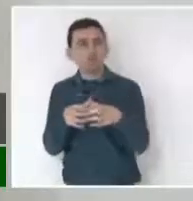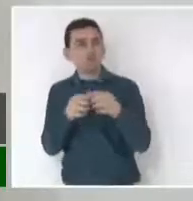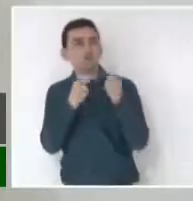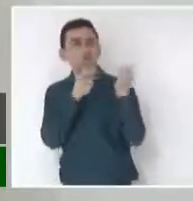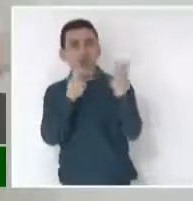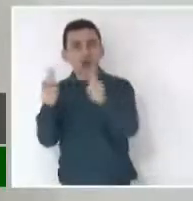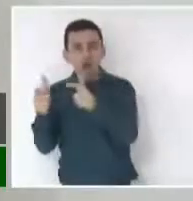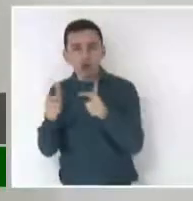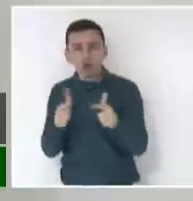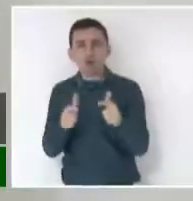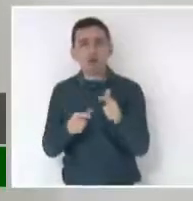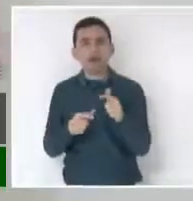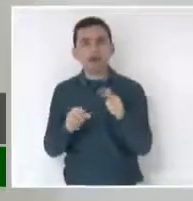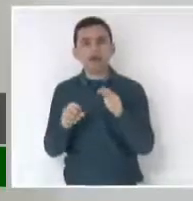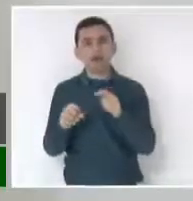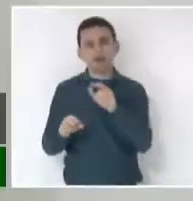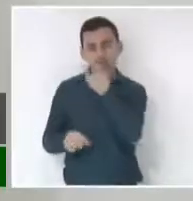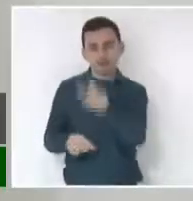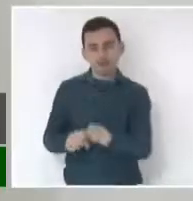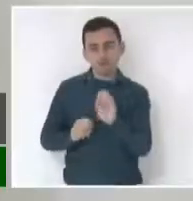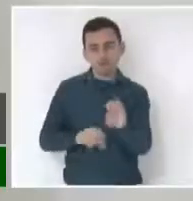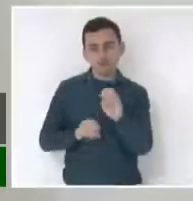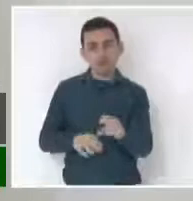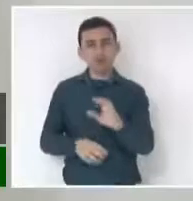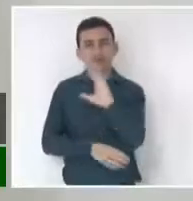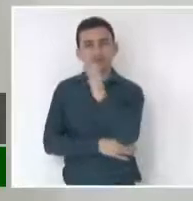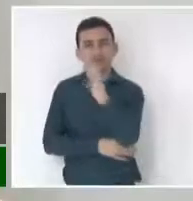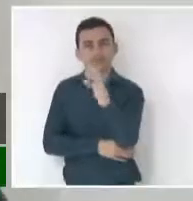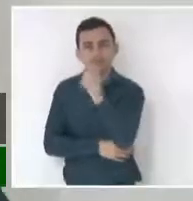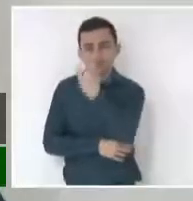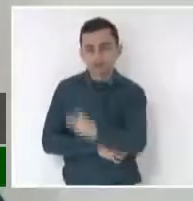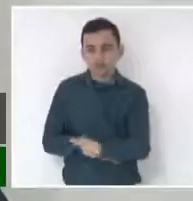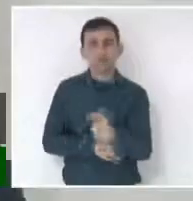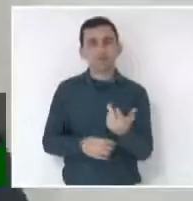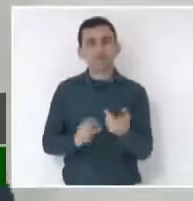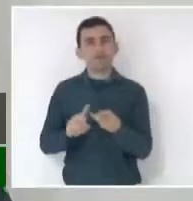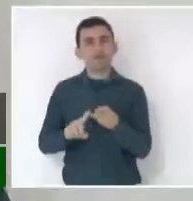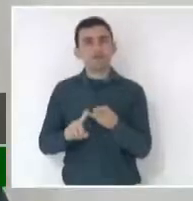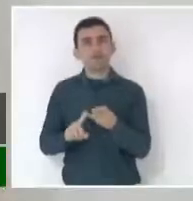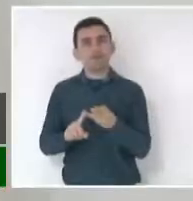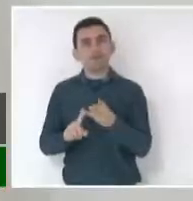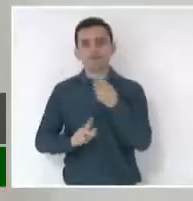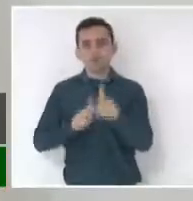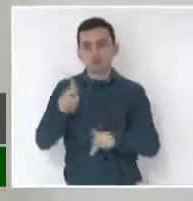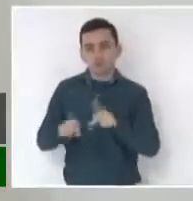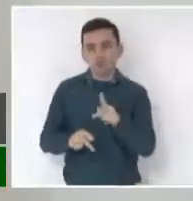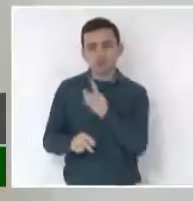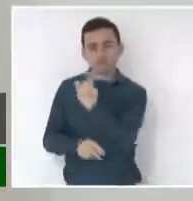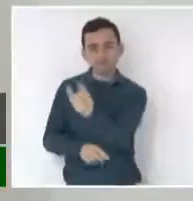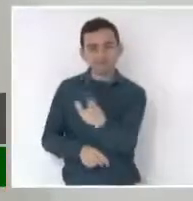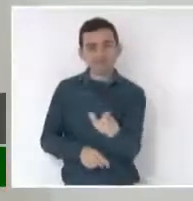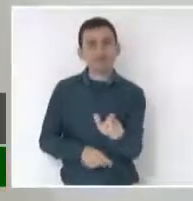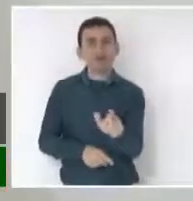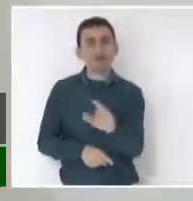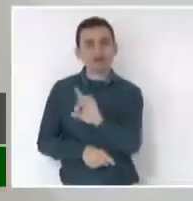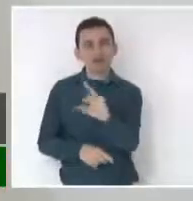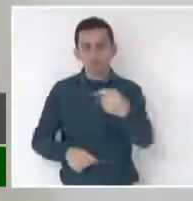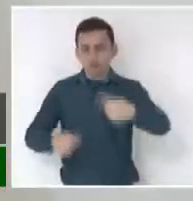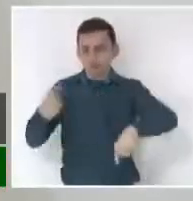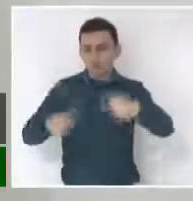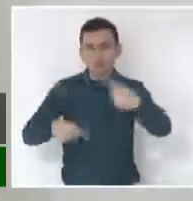campos, educadores, cientistas, pesquisadores, populares, reunidos,